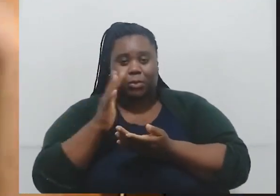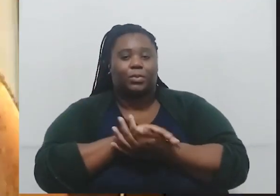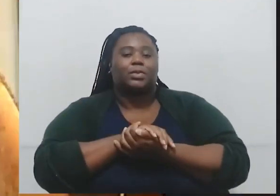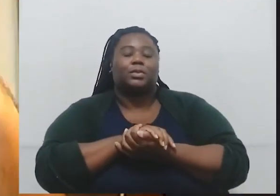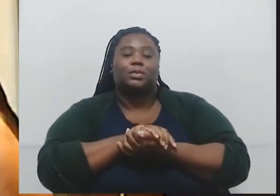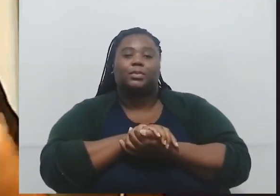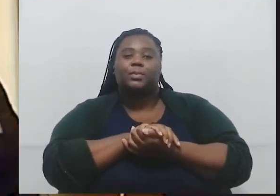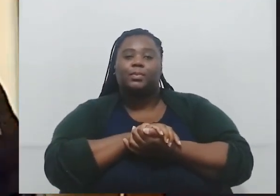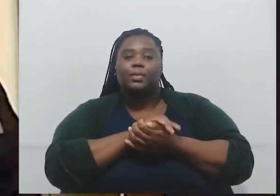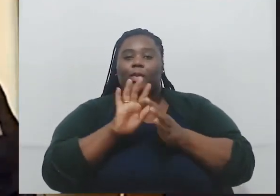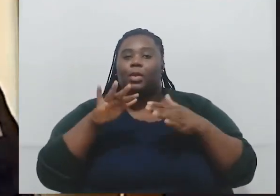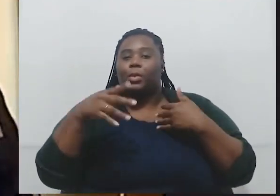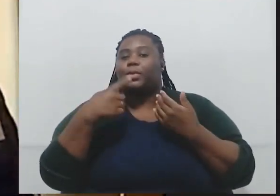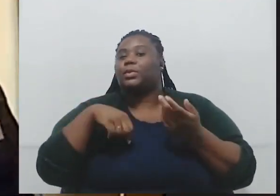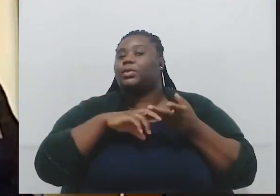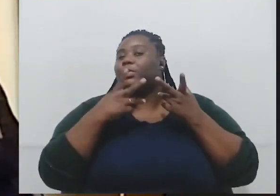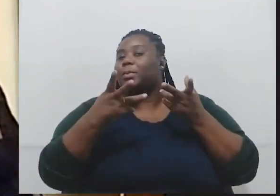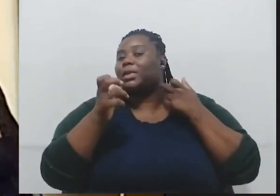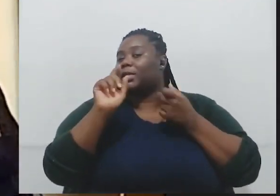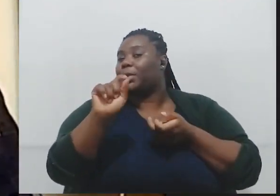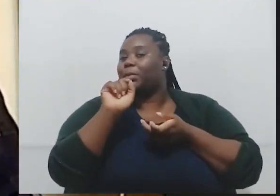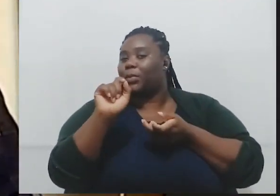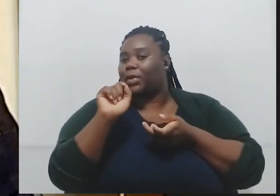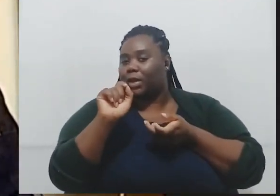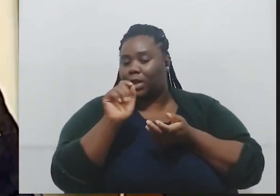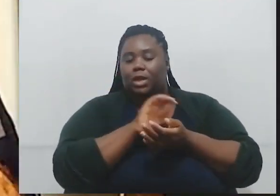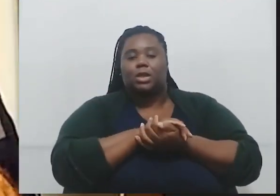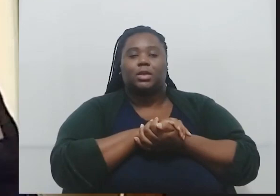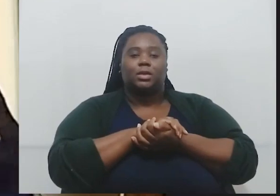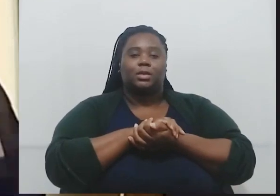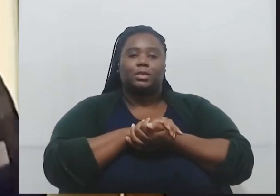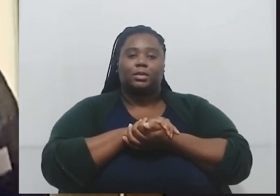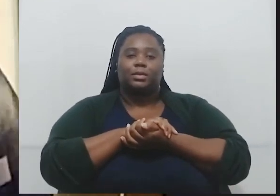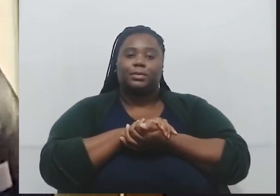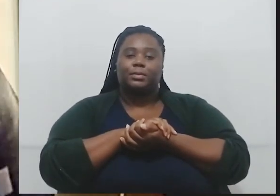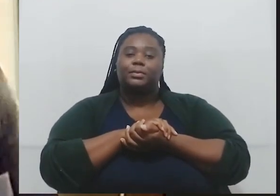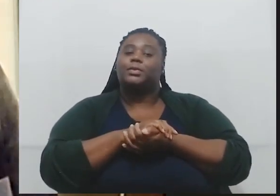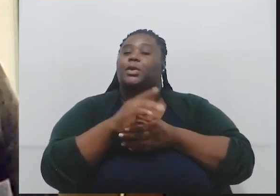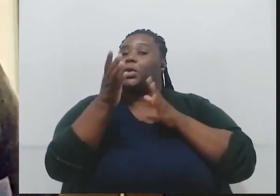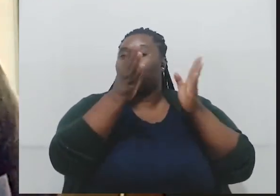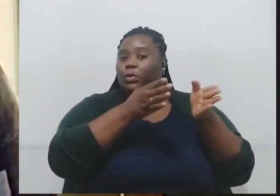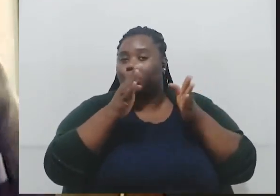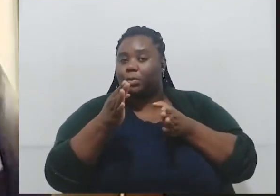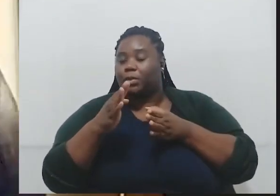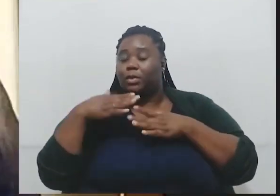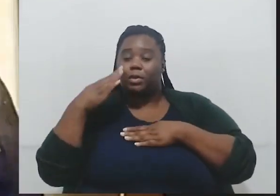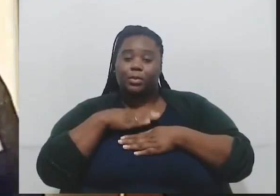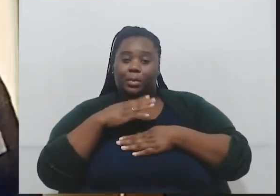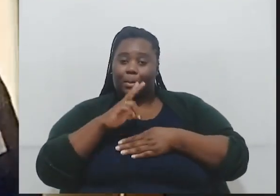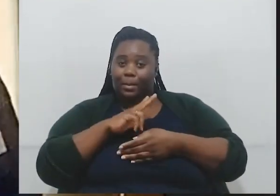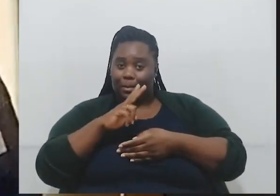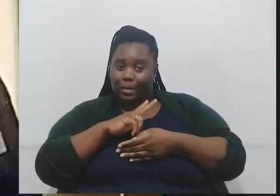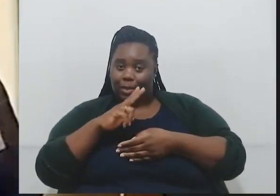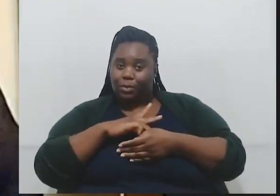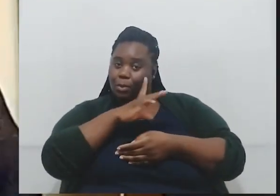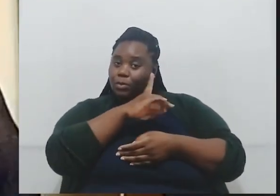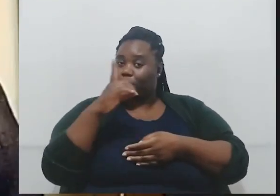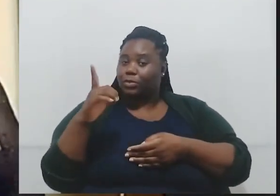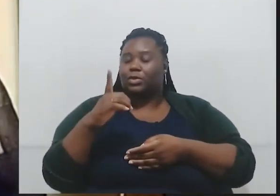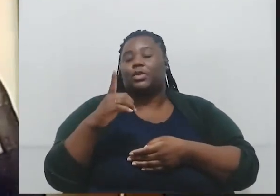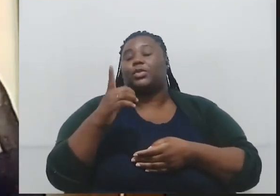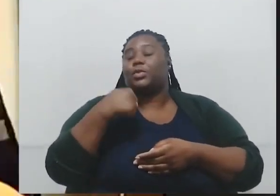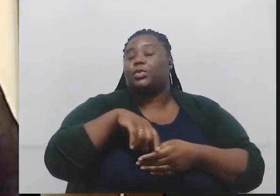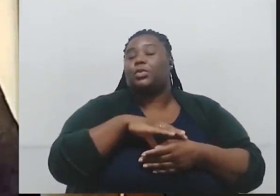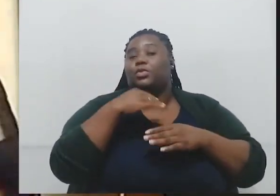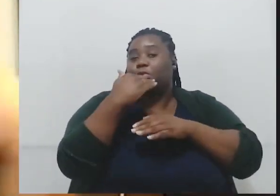solidão, desses processos muito pessoais aí dos diretores e das diretoras, que a gente constrói também uma possibilidade de